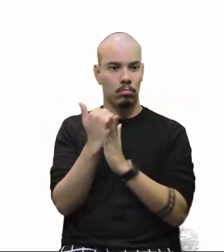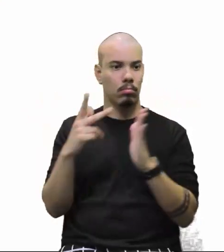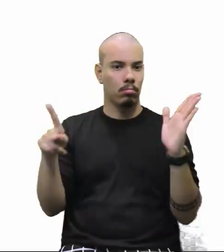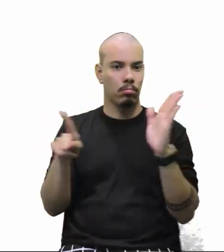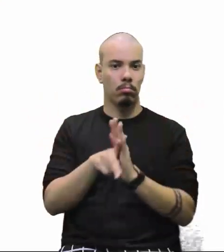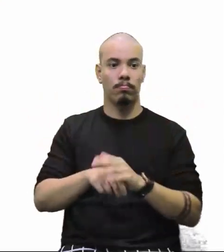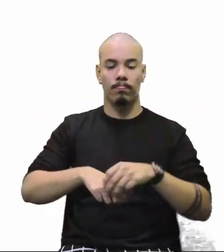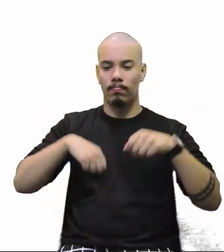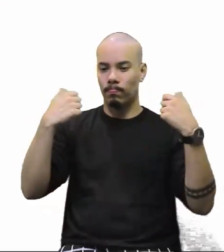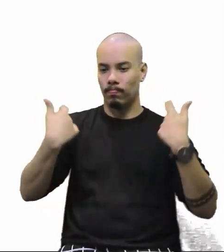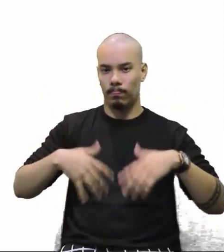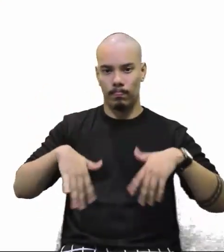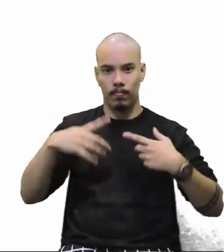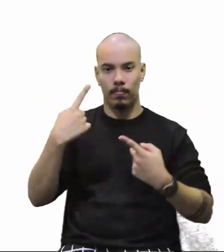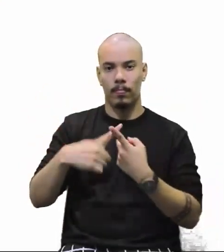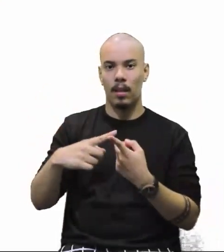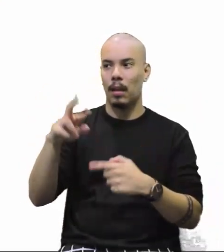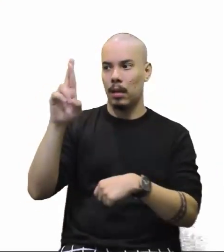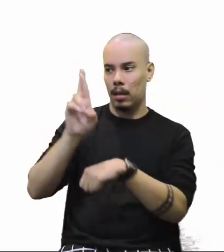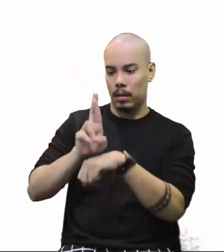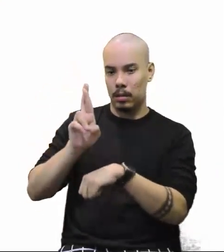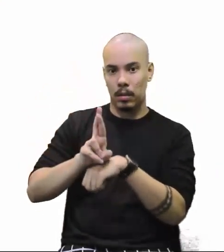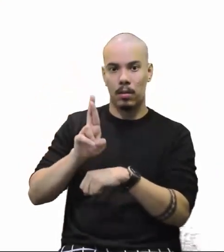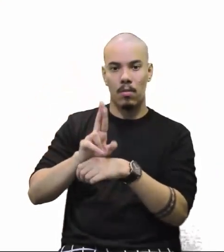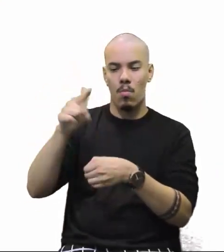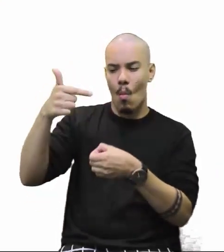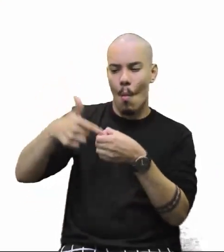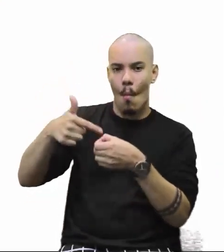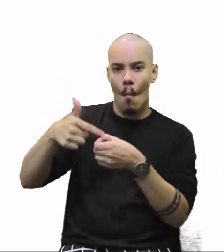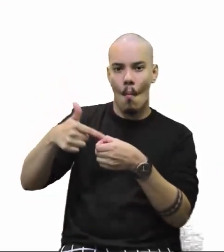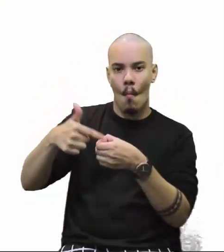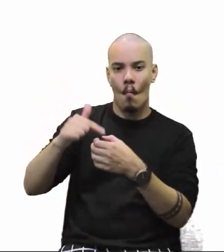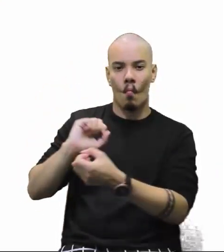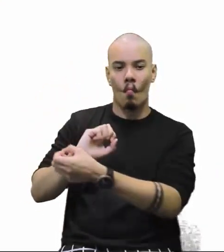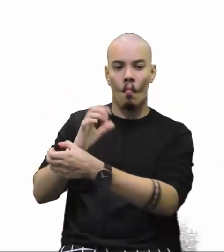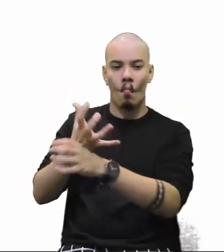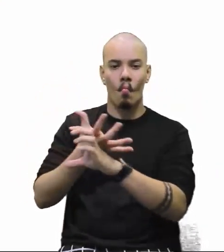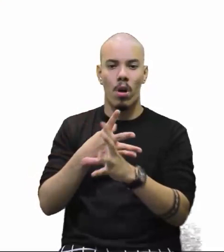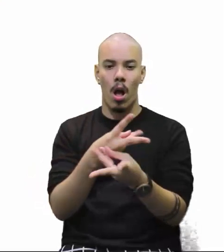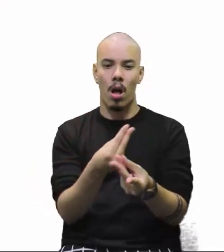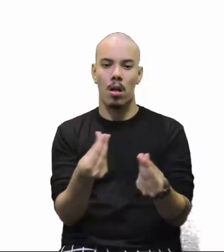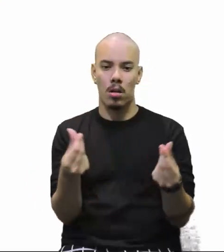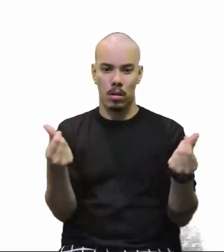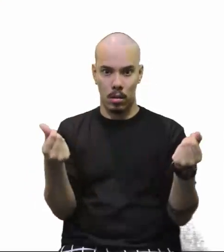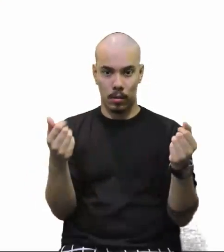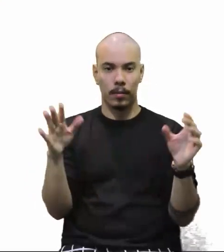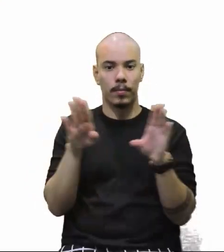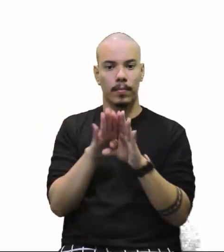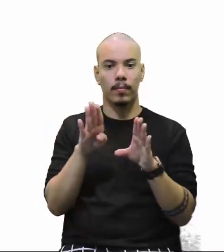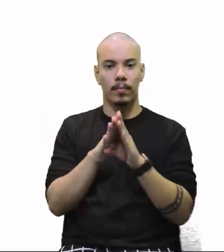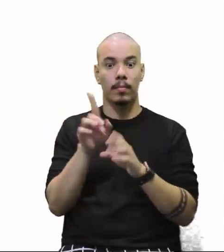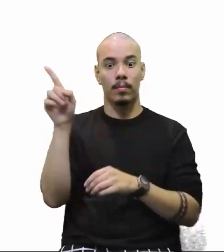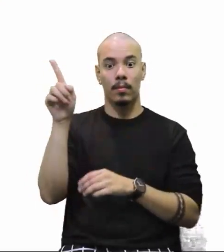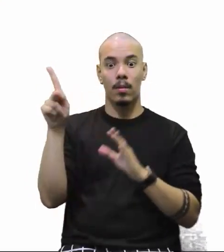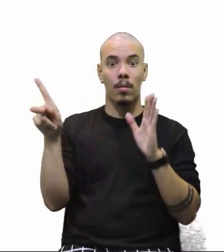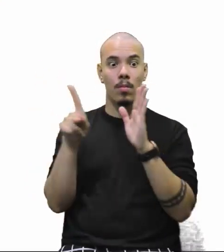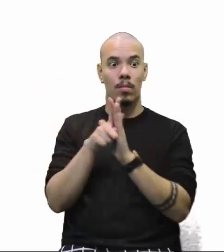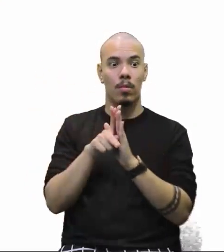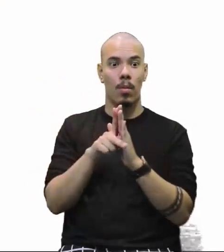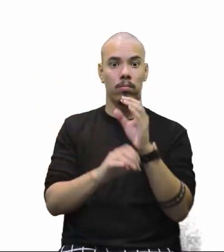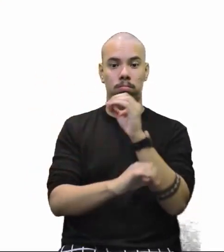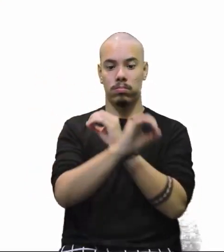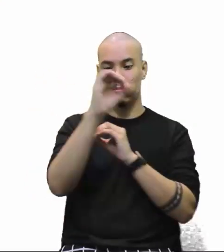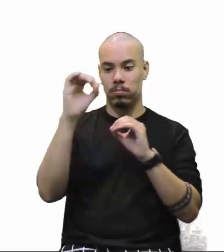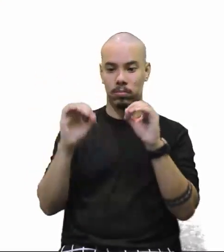de combustível fóssil tá se esvaindo, né? E a corrida espacial, né? Tem que